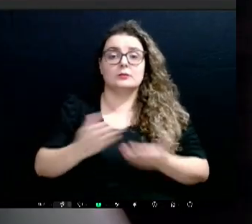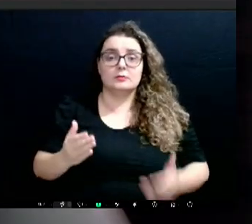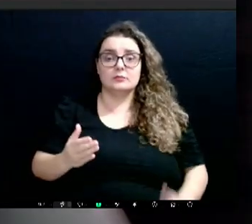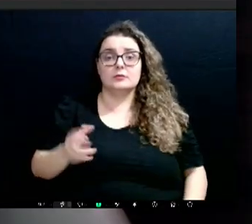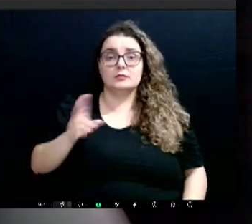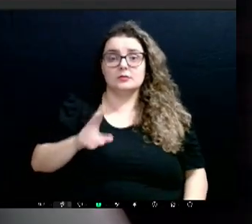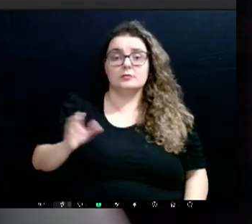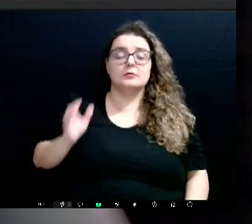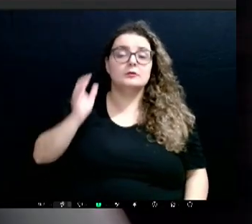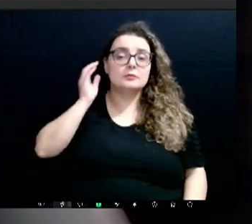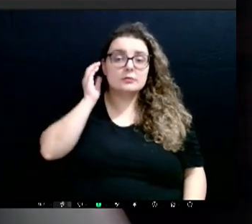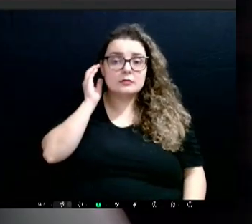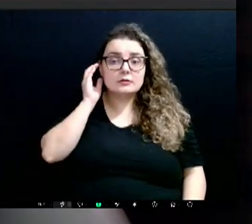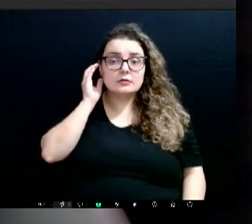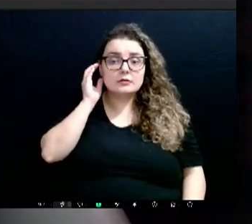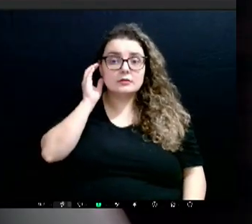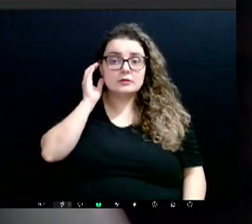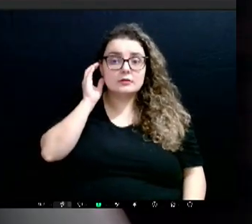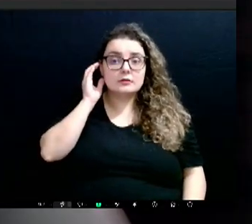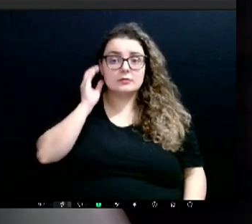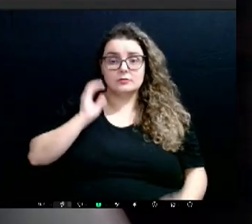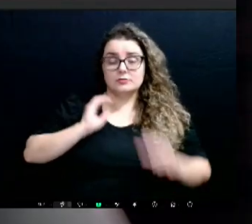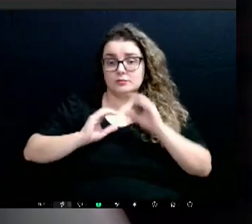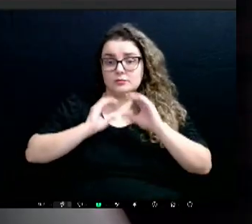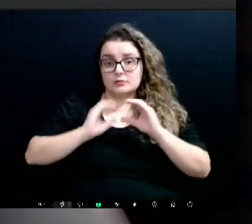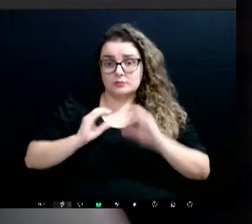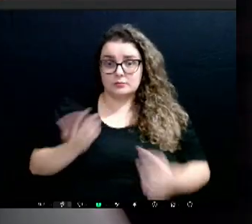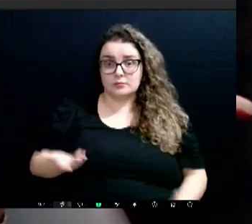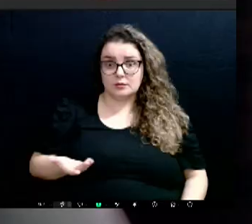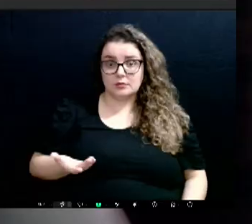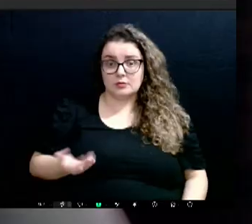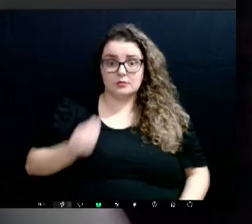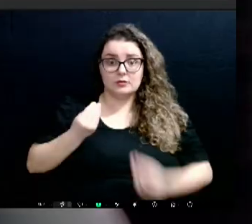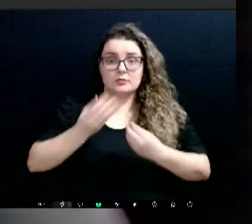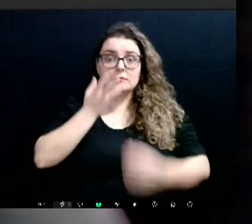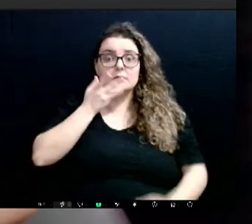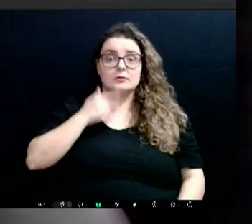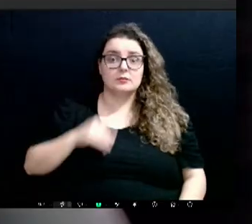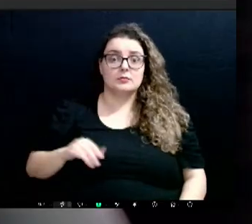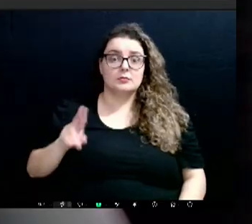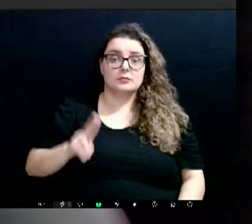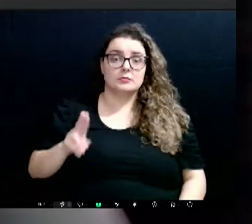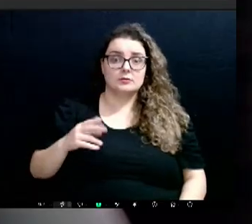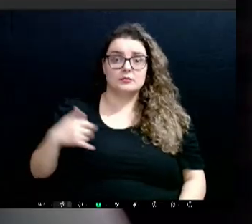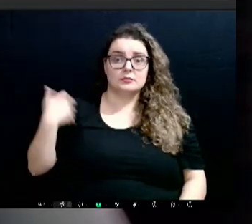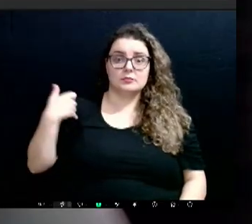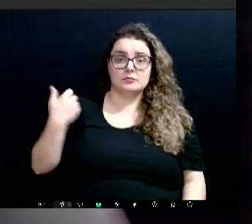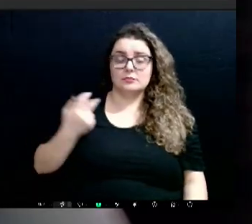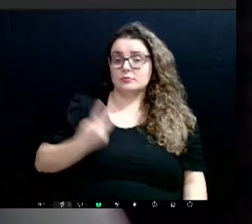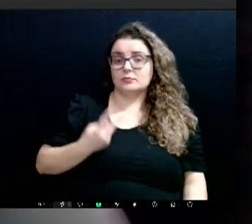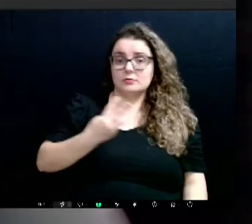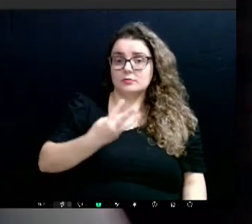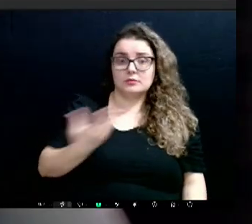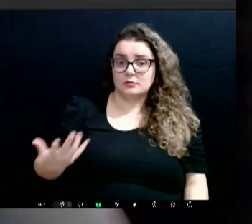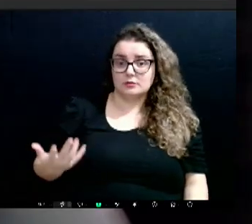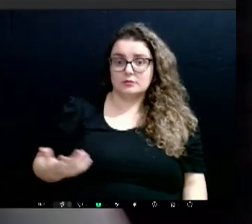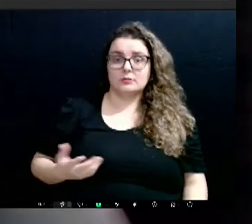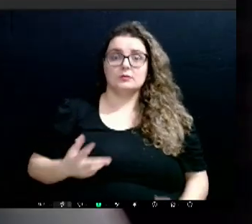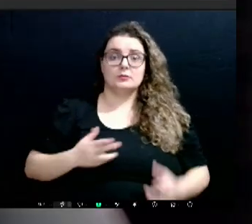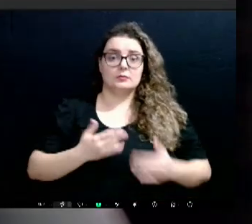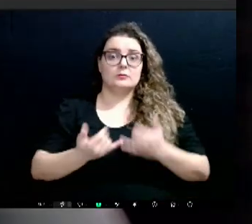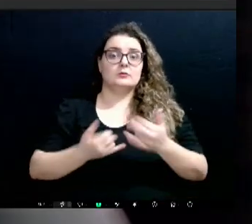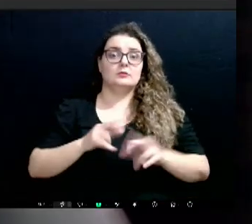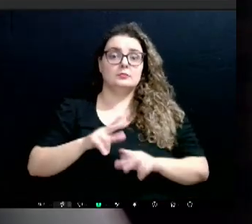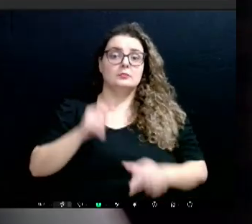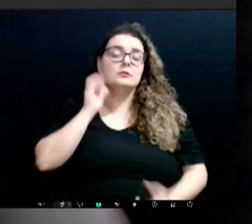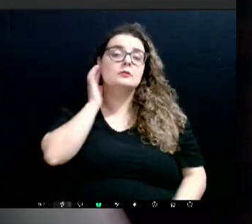como telefônico, de comunicação. Exato. Como é que a criança utiliza? Criança de 2 anos, de 3, de 10, como um brinquedo. Então passou a